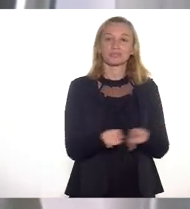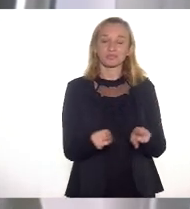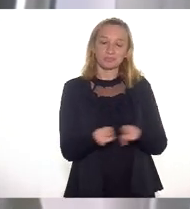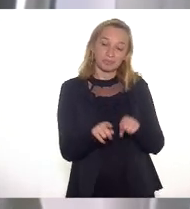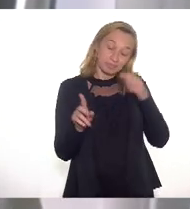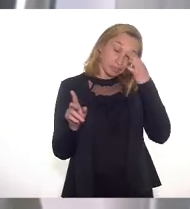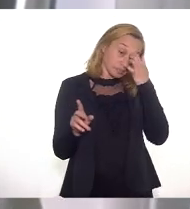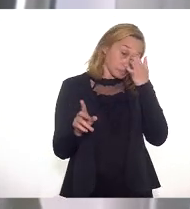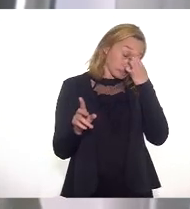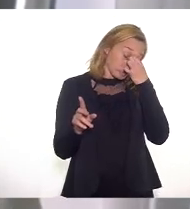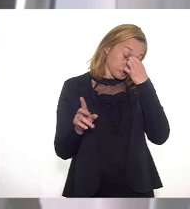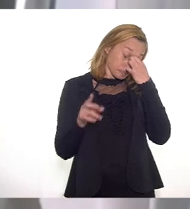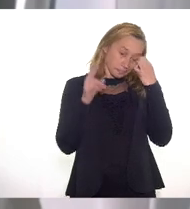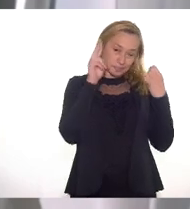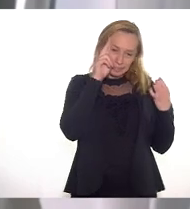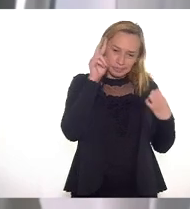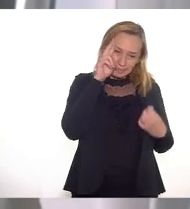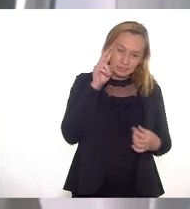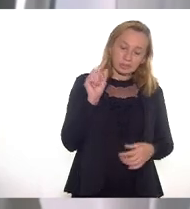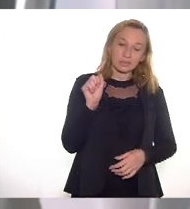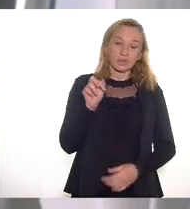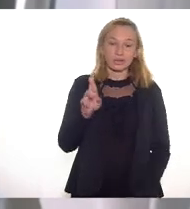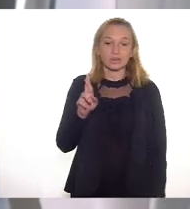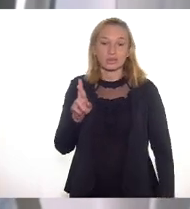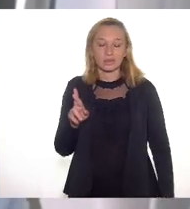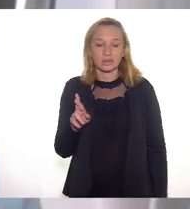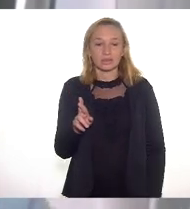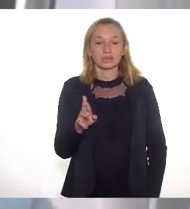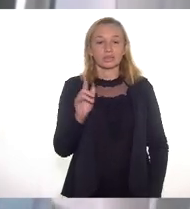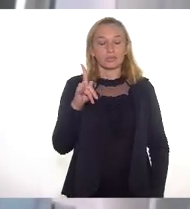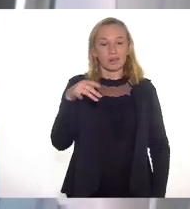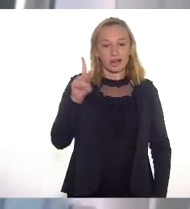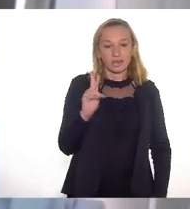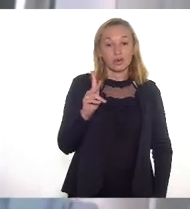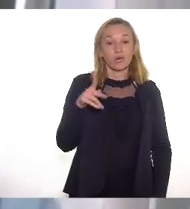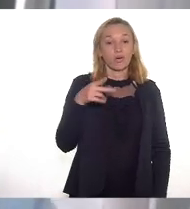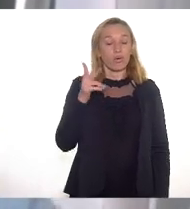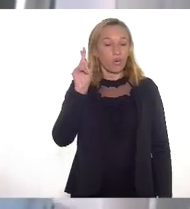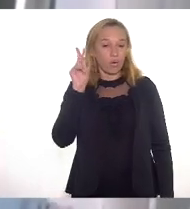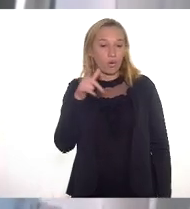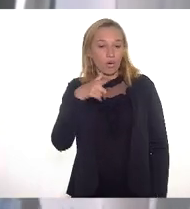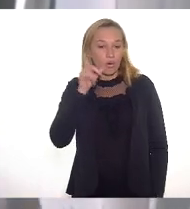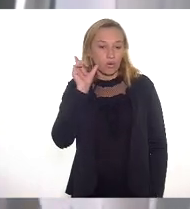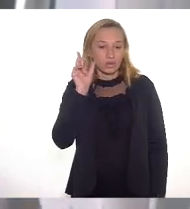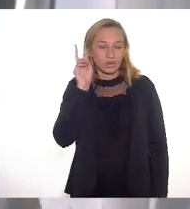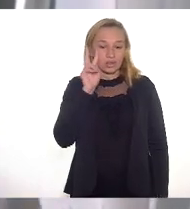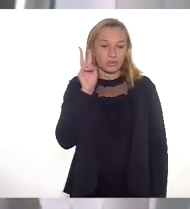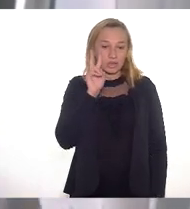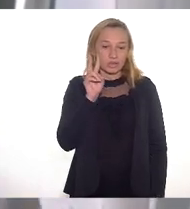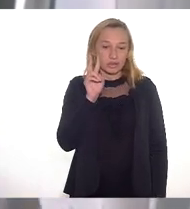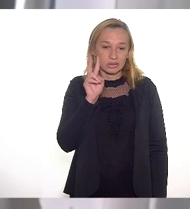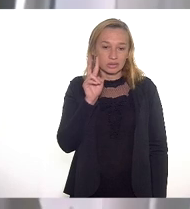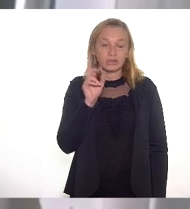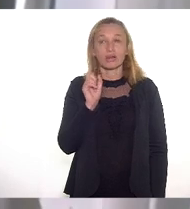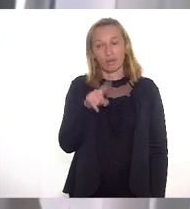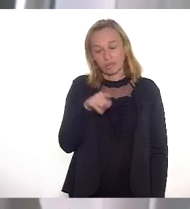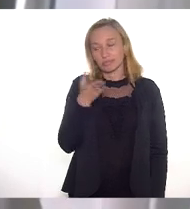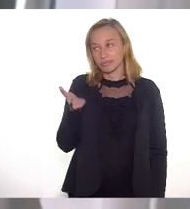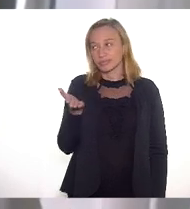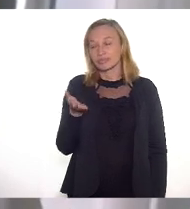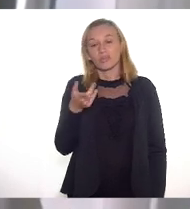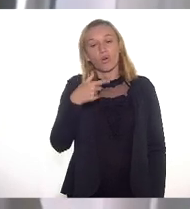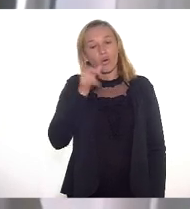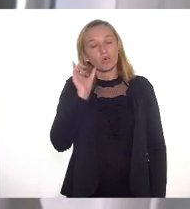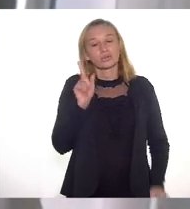lembro Aldir Blanc, que ontem nós lembramos um ano de seu ano passamento. De falecimento. Pois é. E